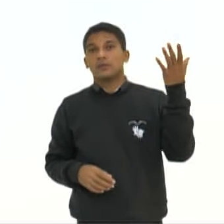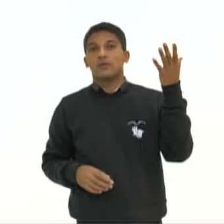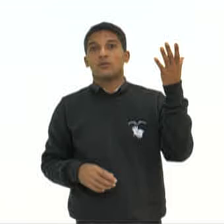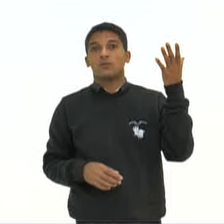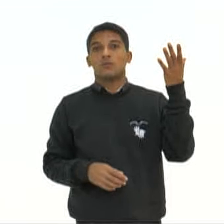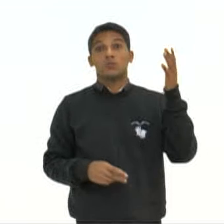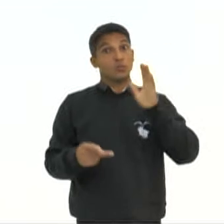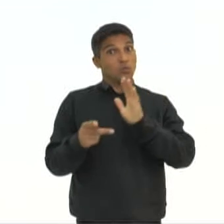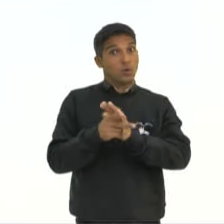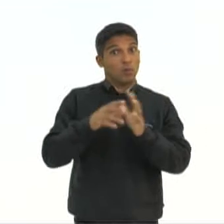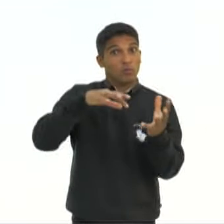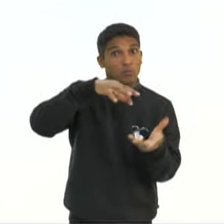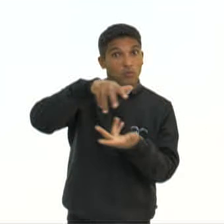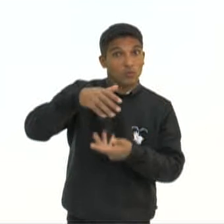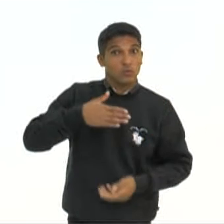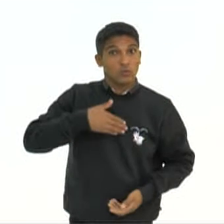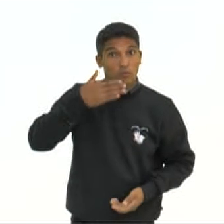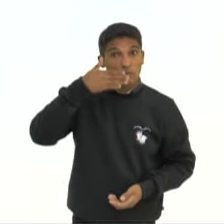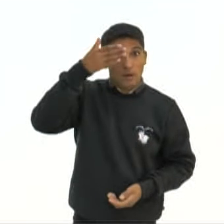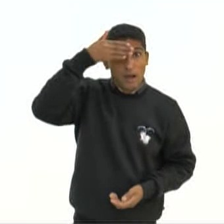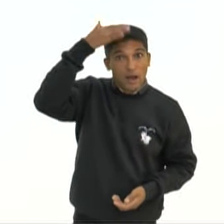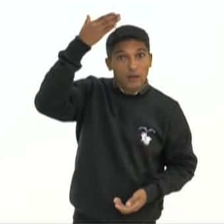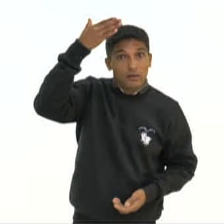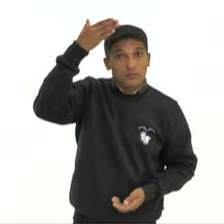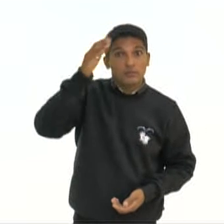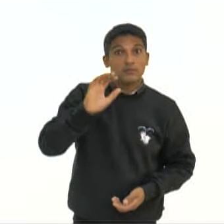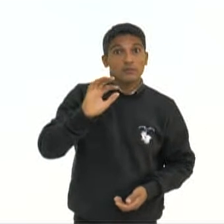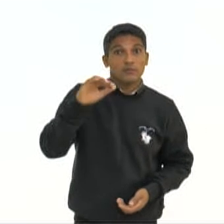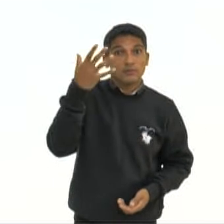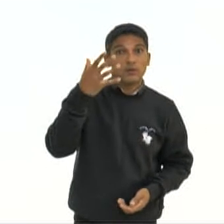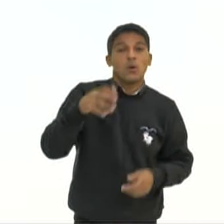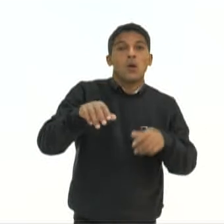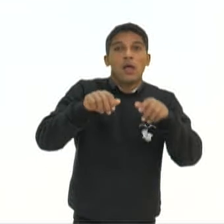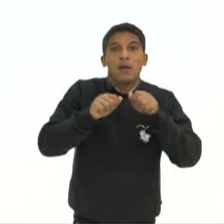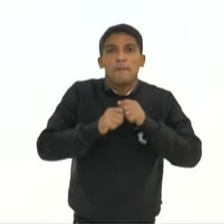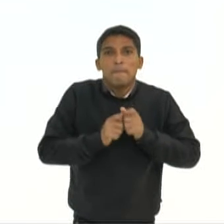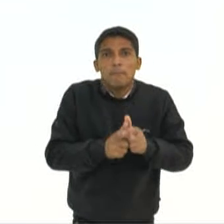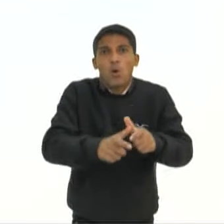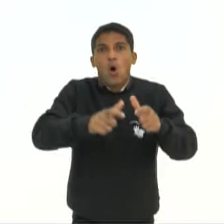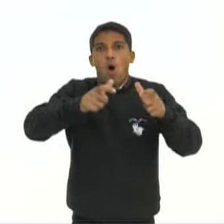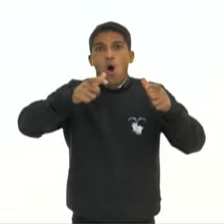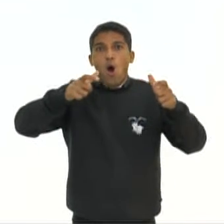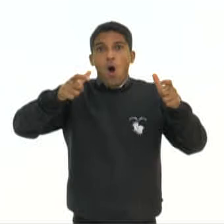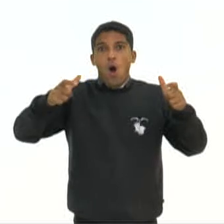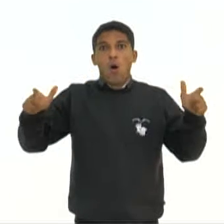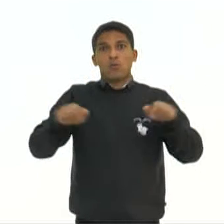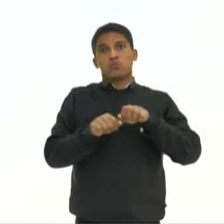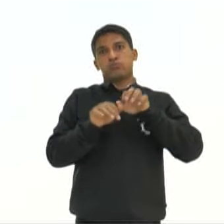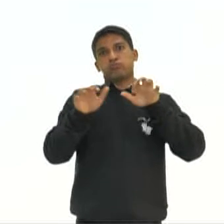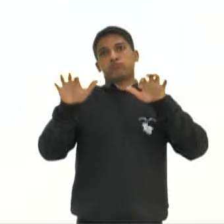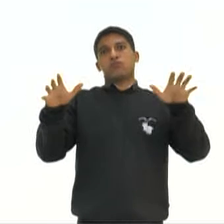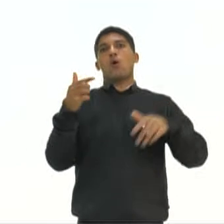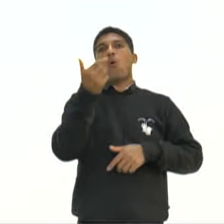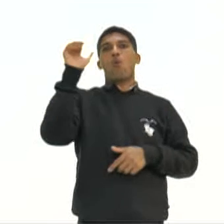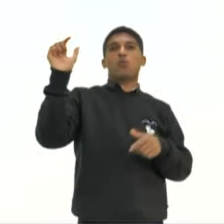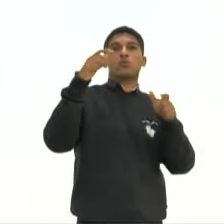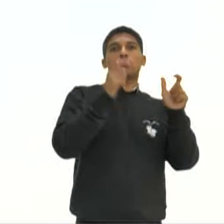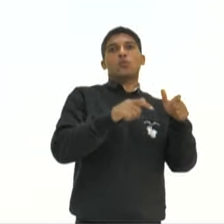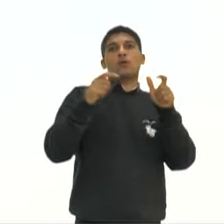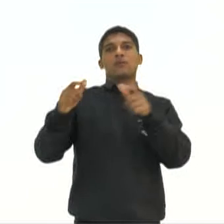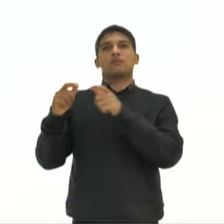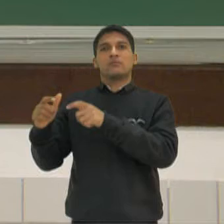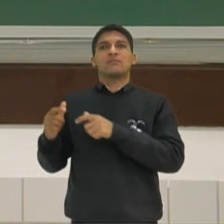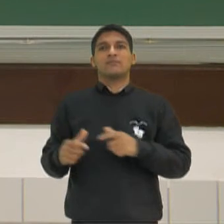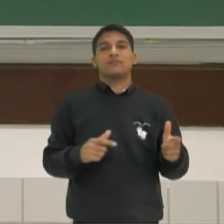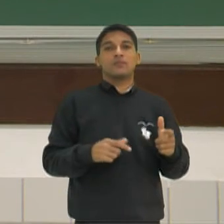nesse território da Península Arábica e sua expansão. A Igreja Católica ela vai fazer uma campanha